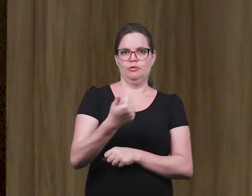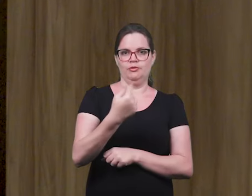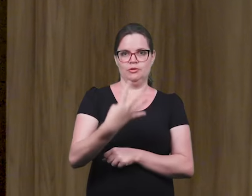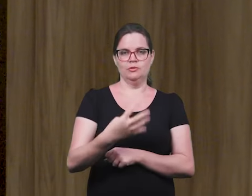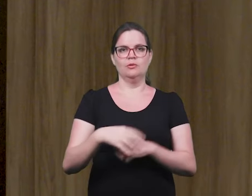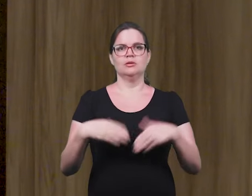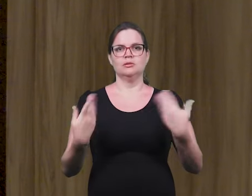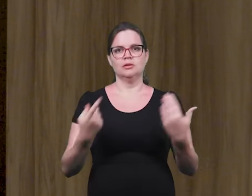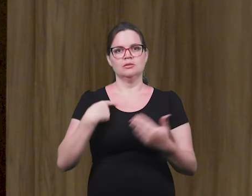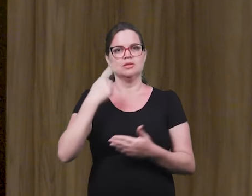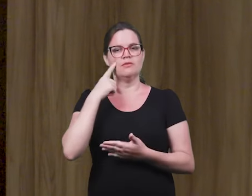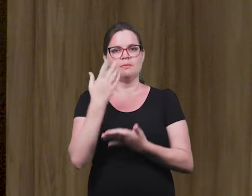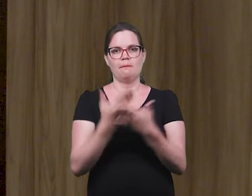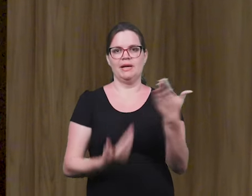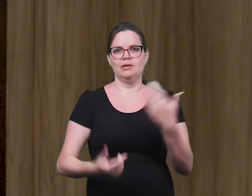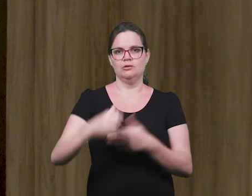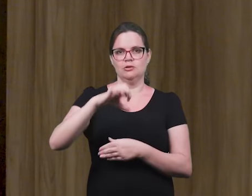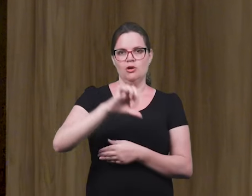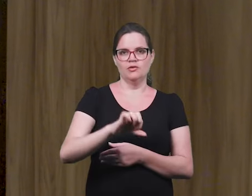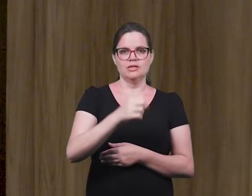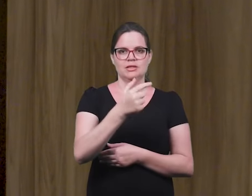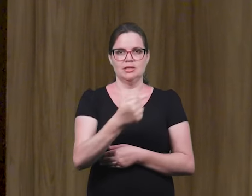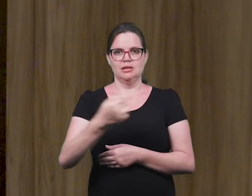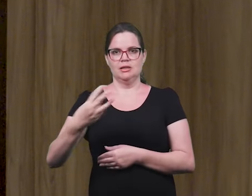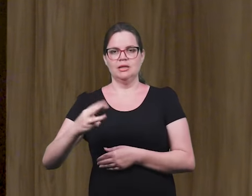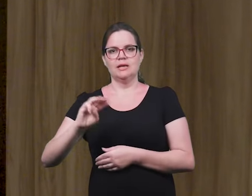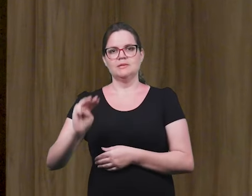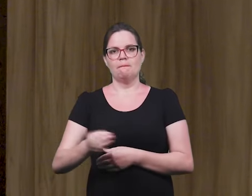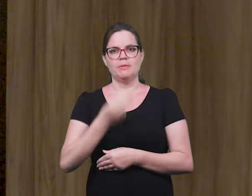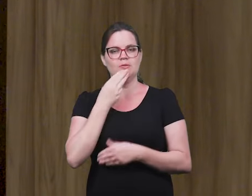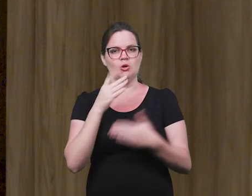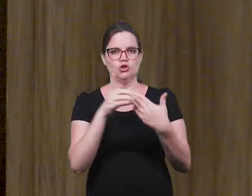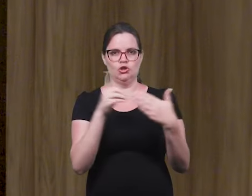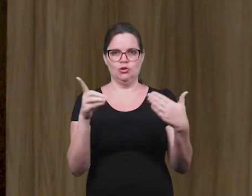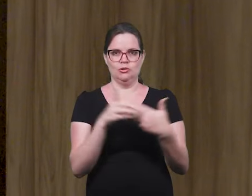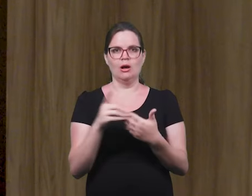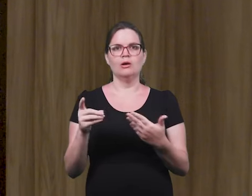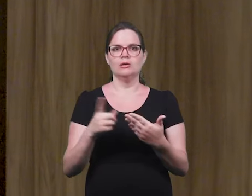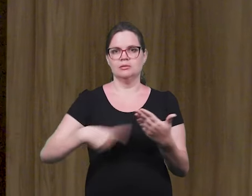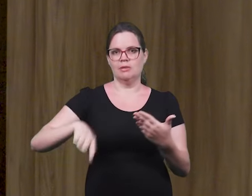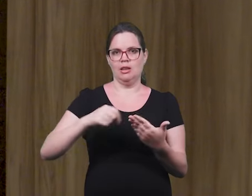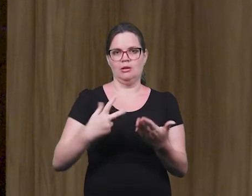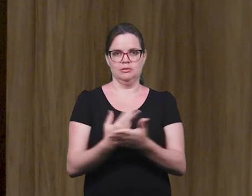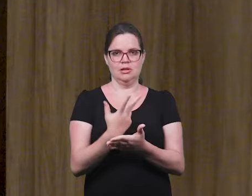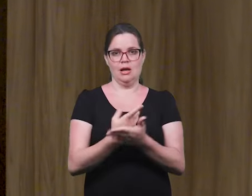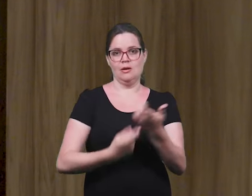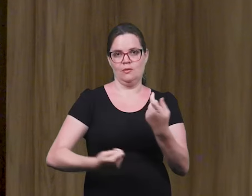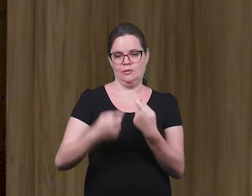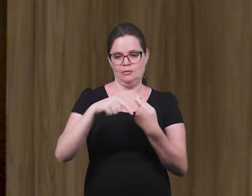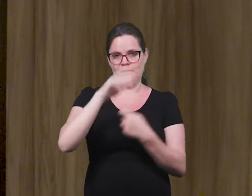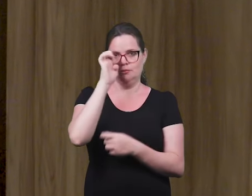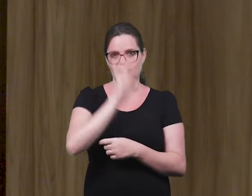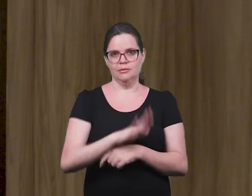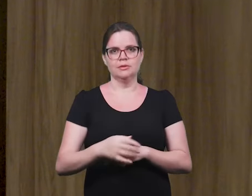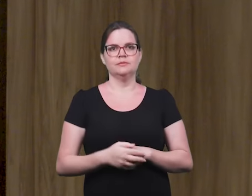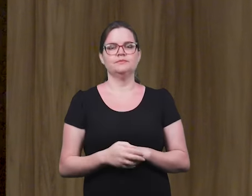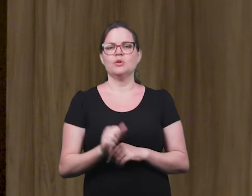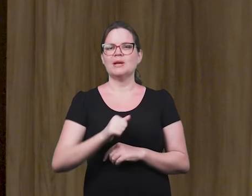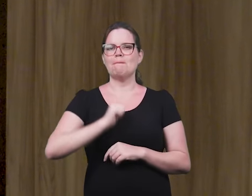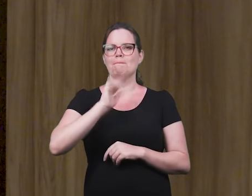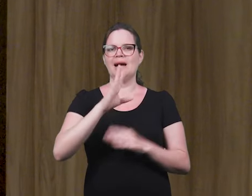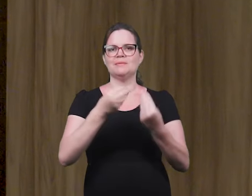uma perda de 973,1 milhões de dólares para a economia. Os setores